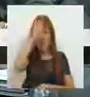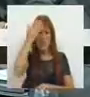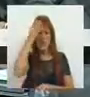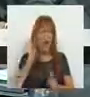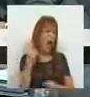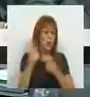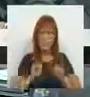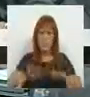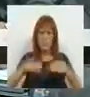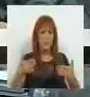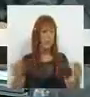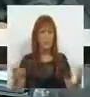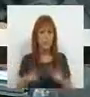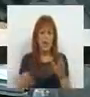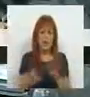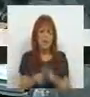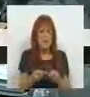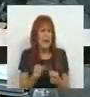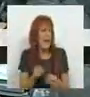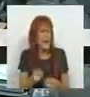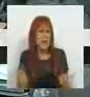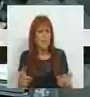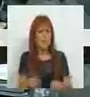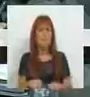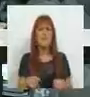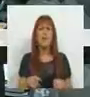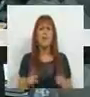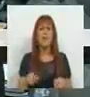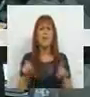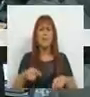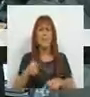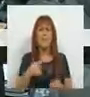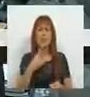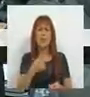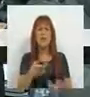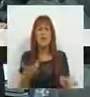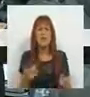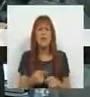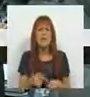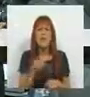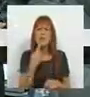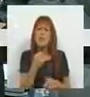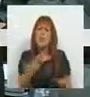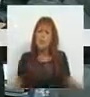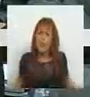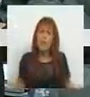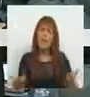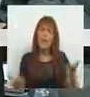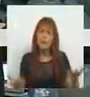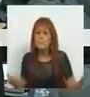alguma iniciativa legislativa nesta matéria. E, inclusivamente, eu chegaria ao ponto até de poder perguntar,